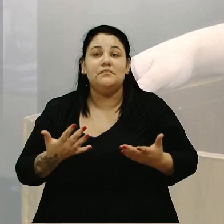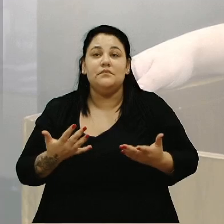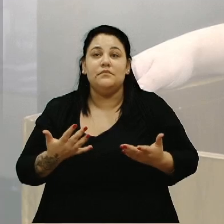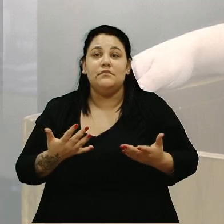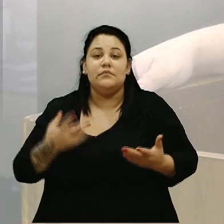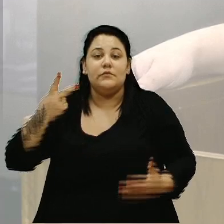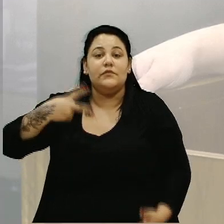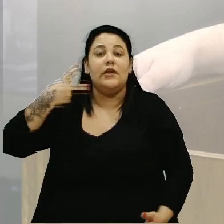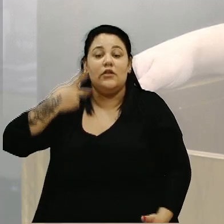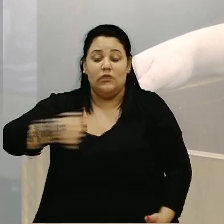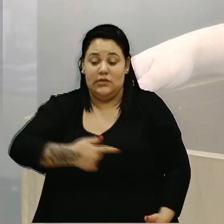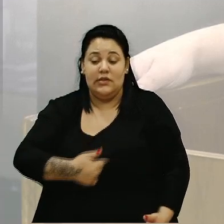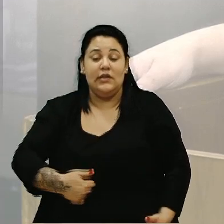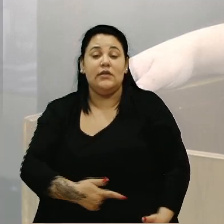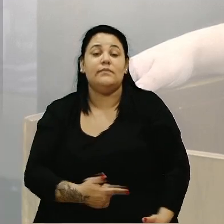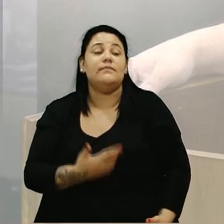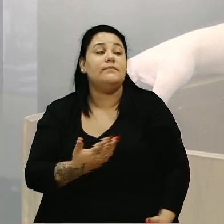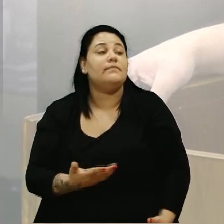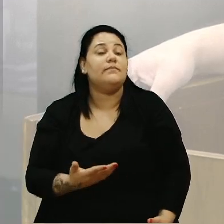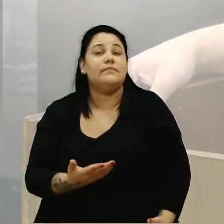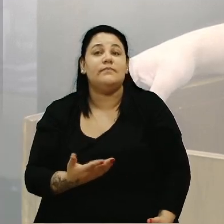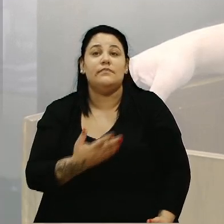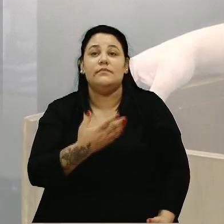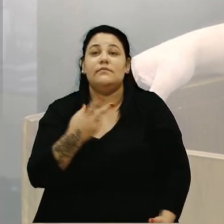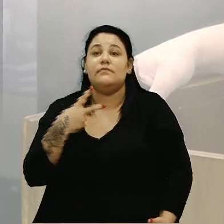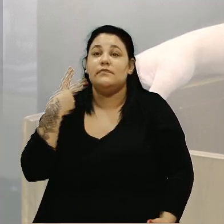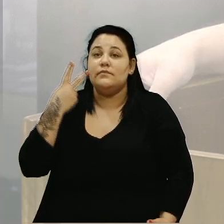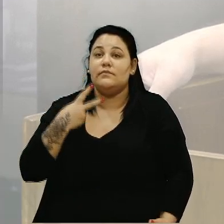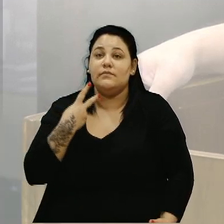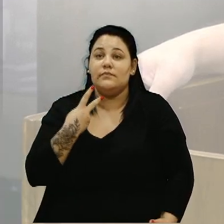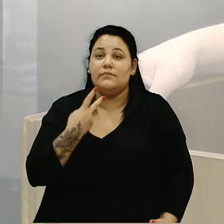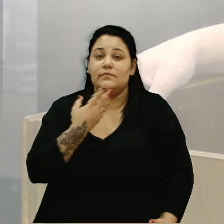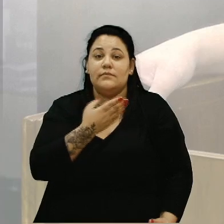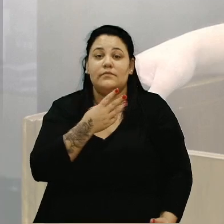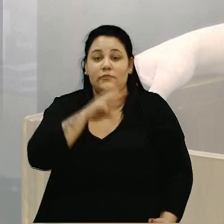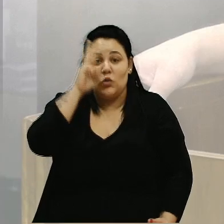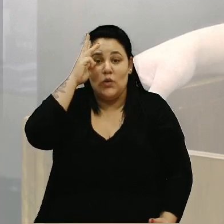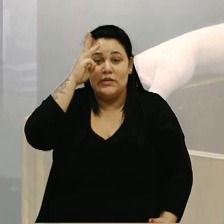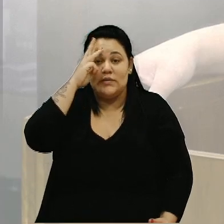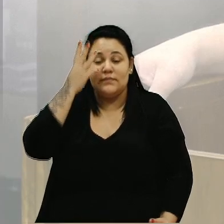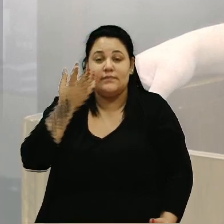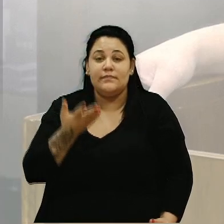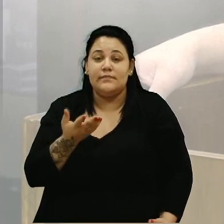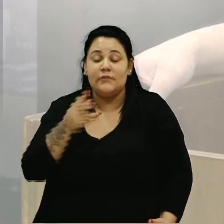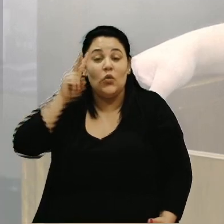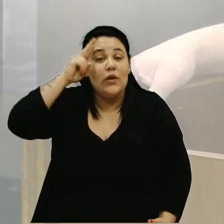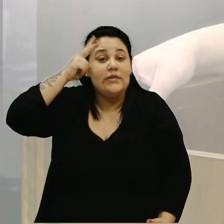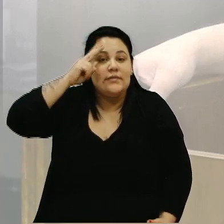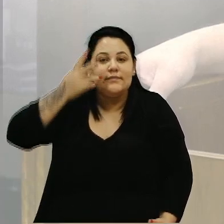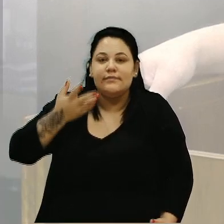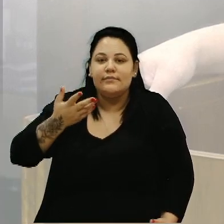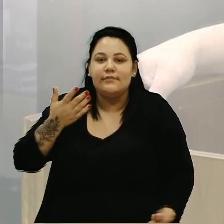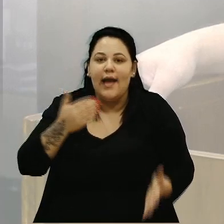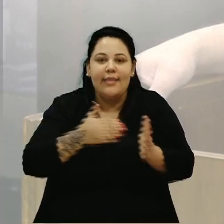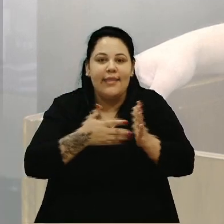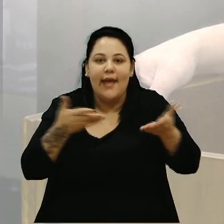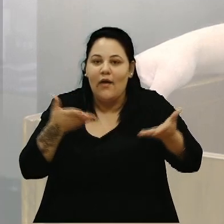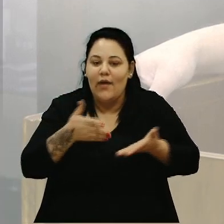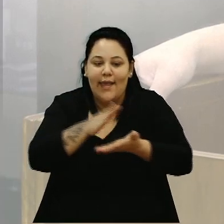Vereador Zanquim. Vereador Ues. E até agora, nada de